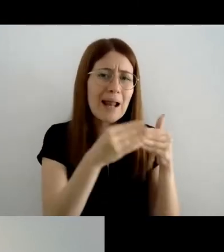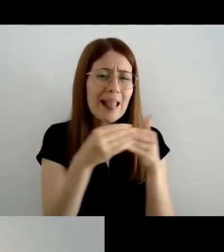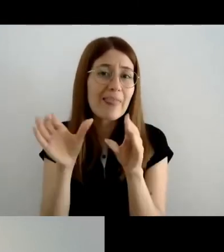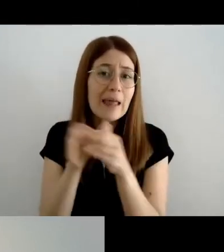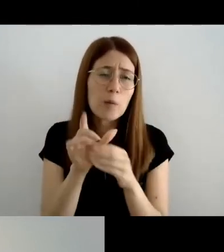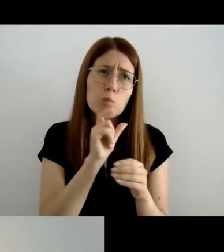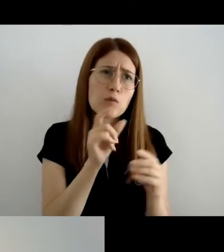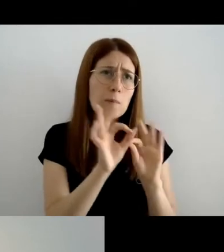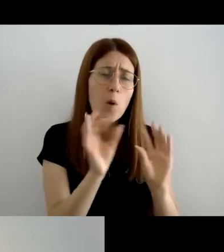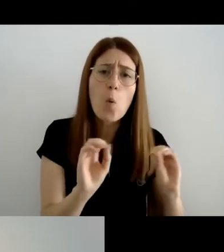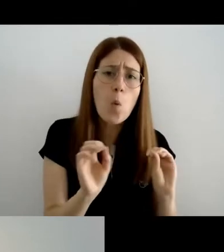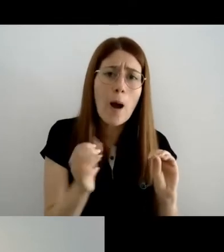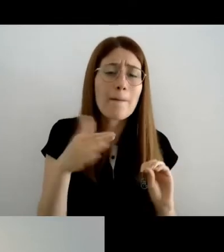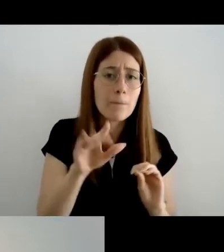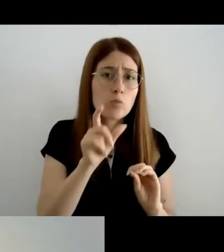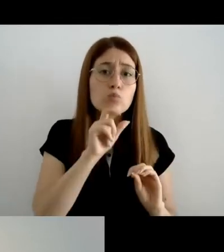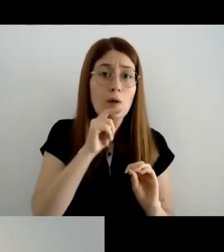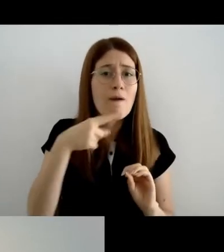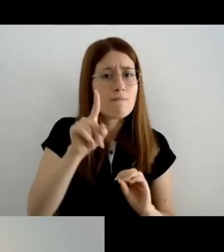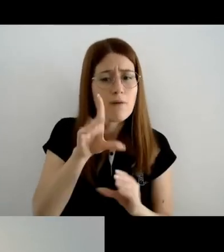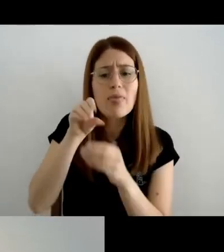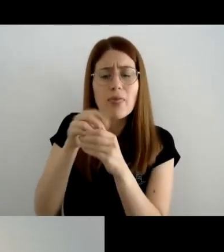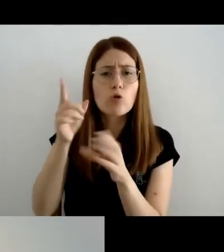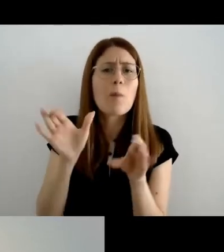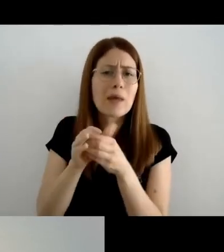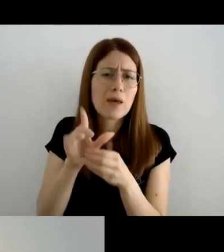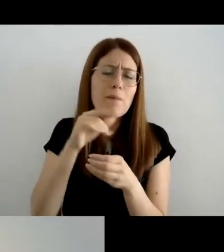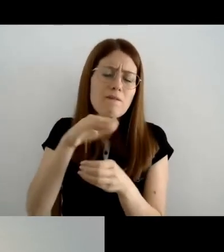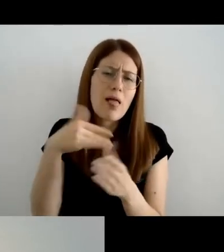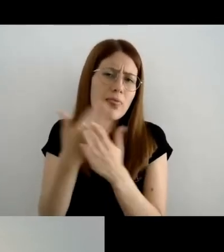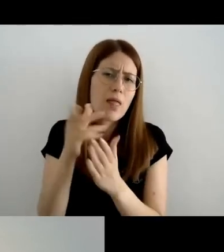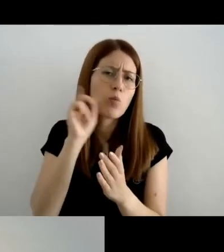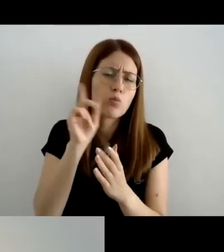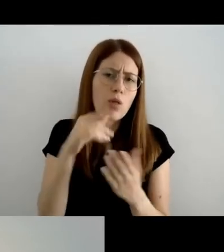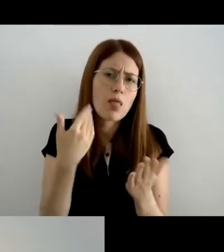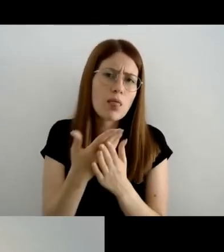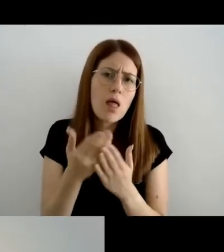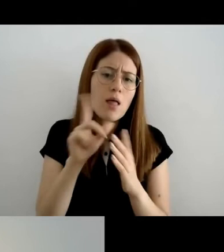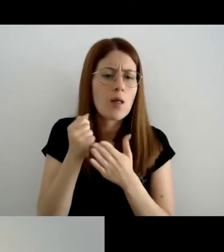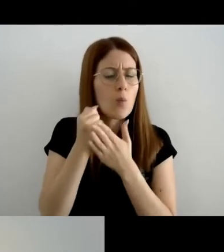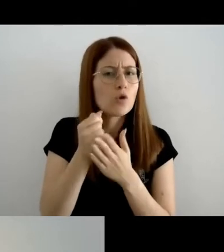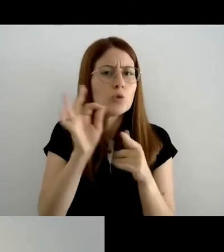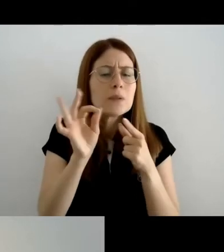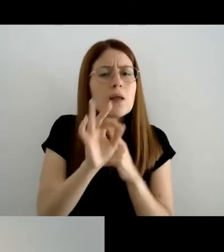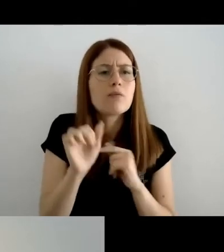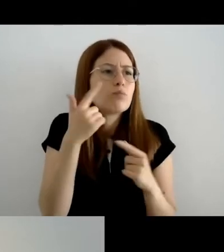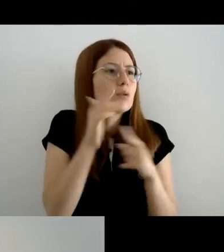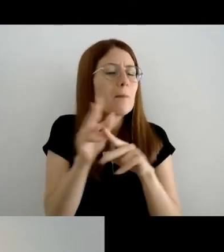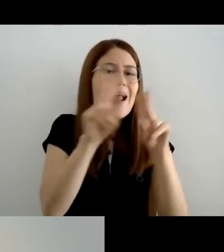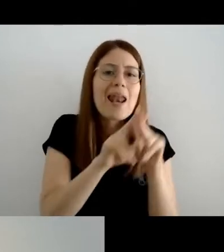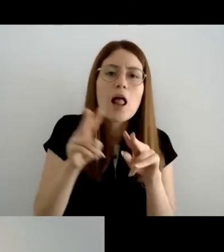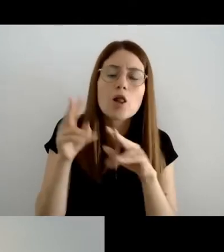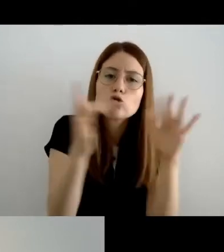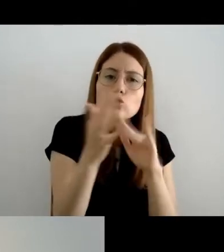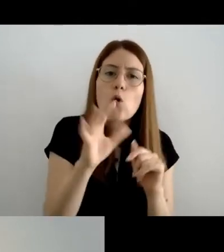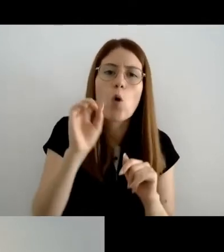mas claramente vão ser um elemento muito útil dentro de uma equipa técnica e vão dar um aporte muito específico, se calhar na análise do jogo, na